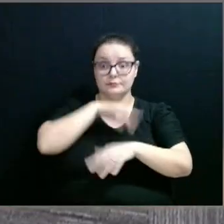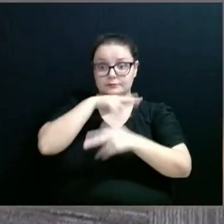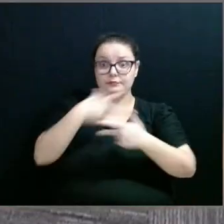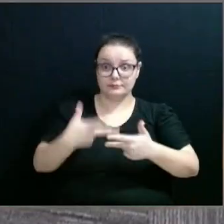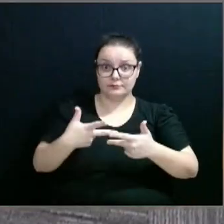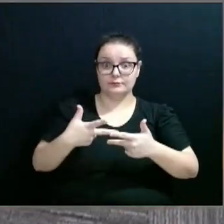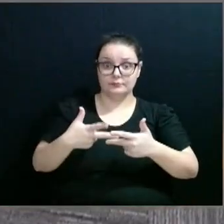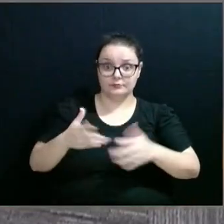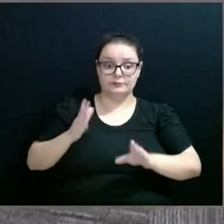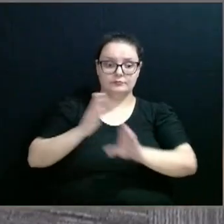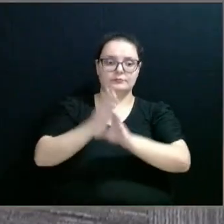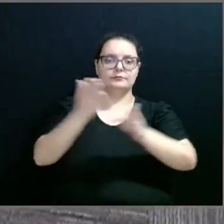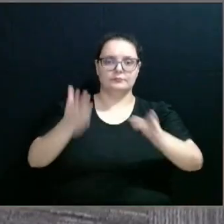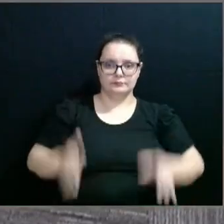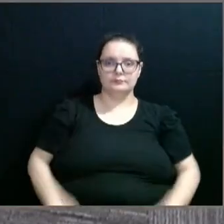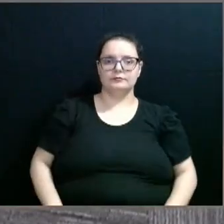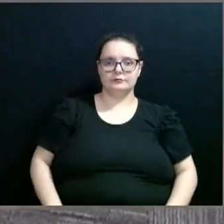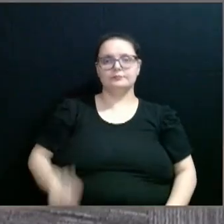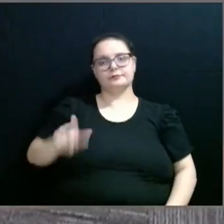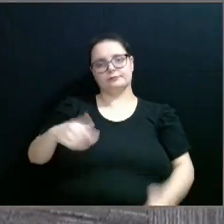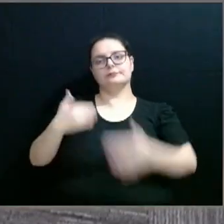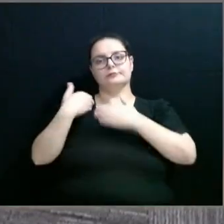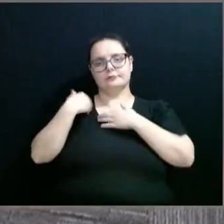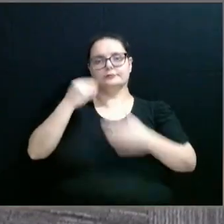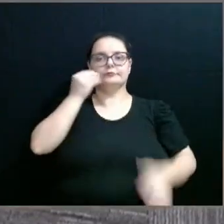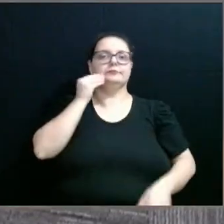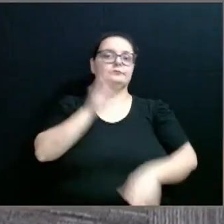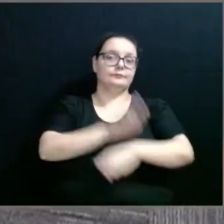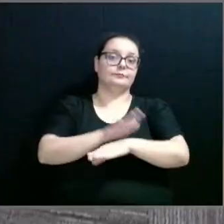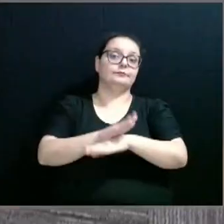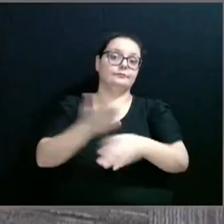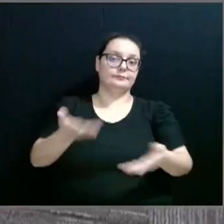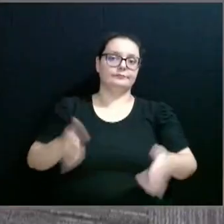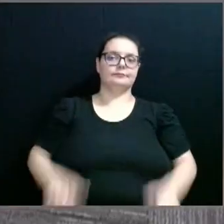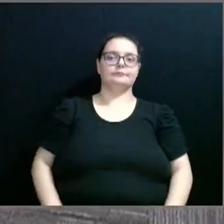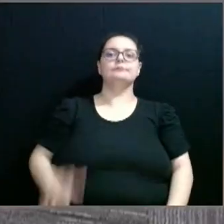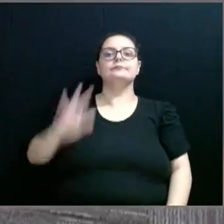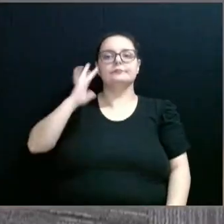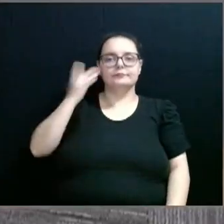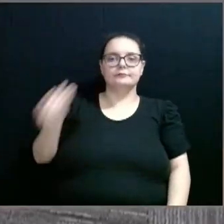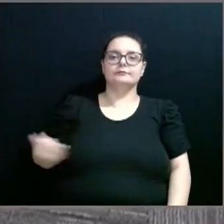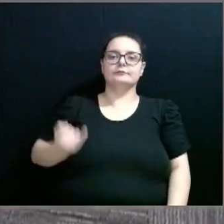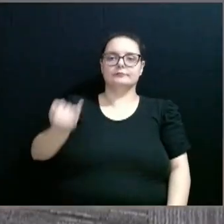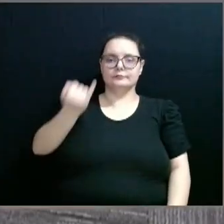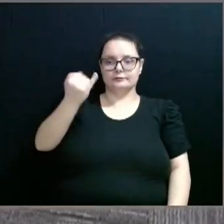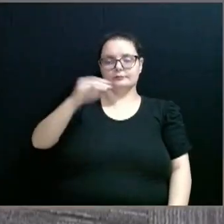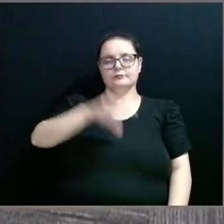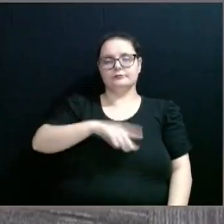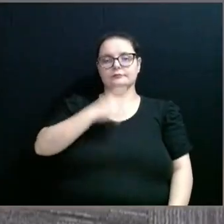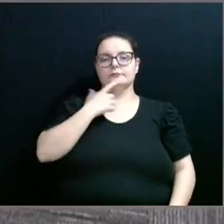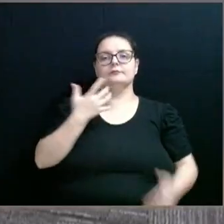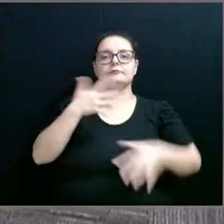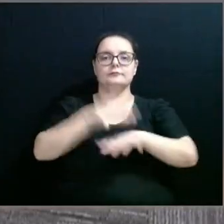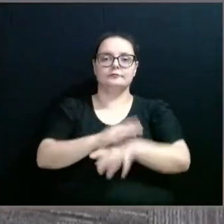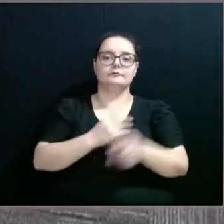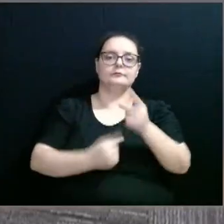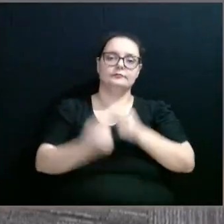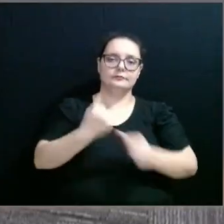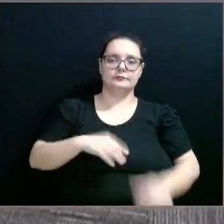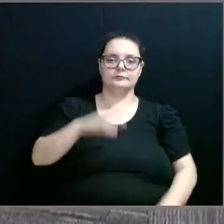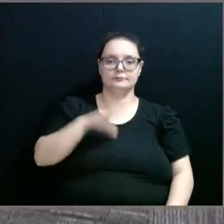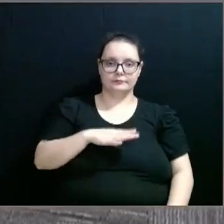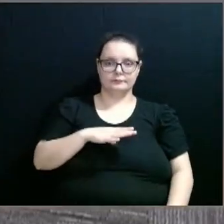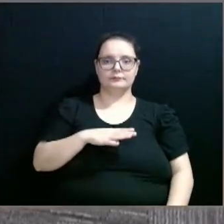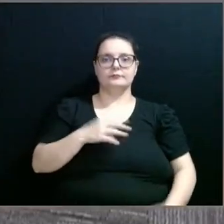são responsabilizados por tentar ajudar. Então, a gente acha que é fundamental que Campinas inclua no orçamento municipal recursos necessários